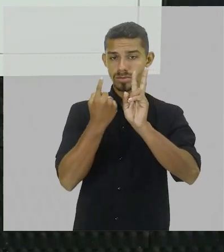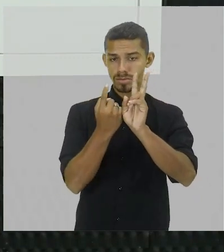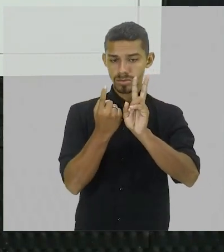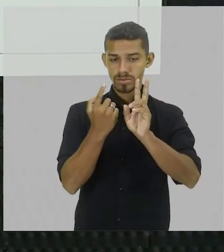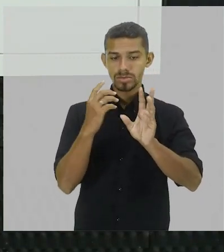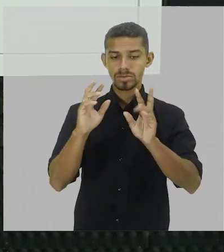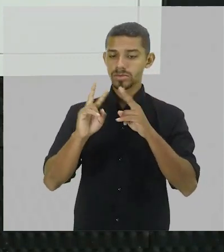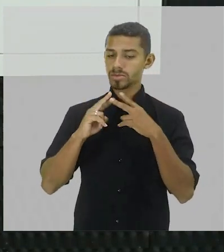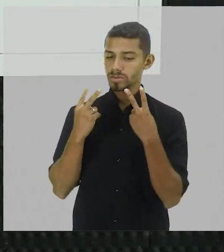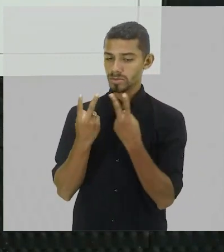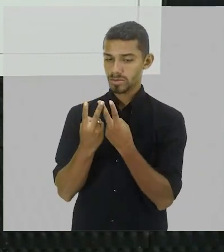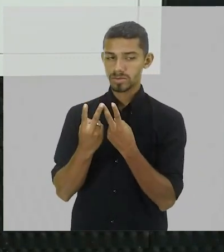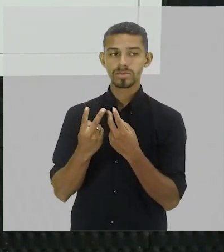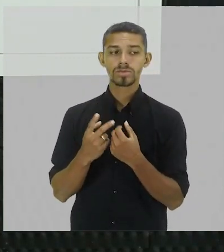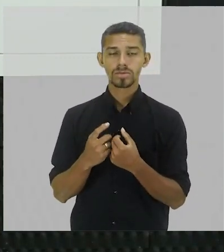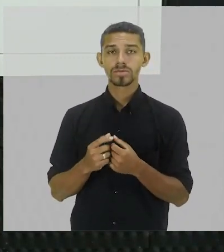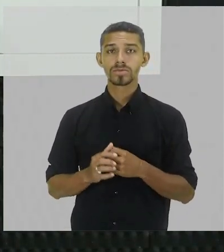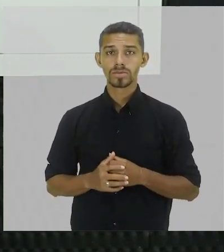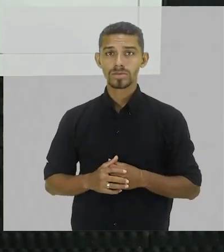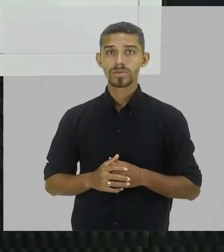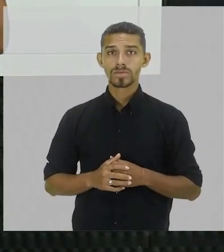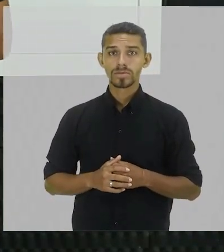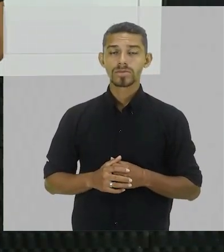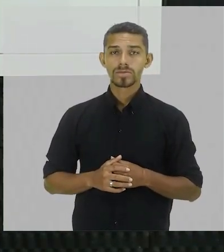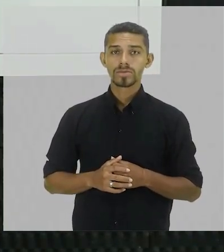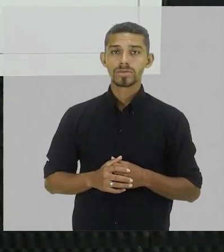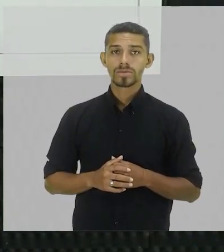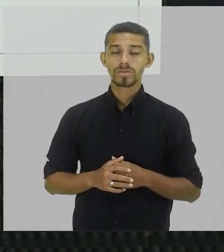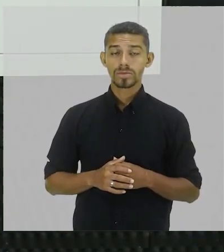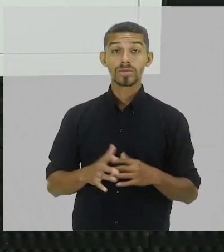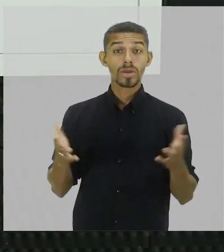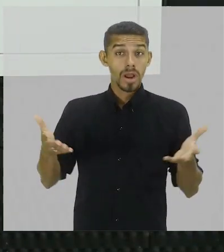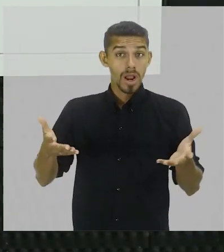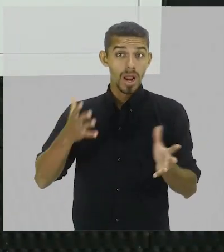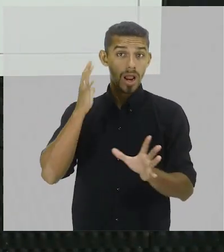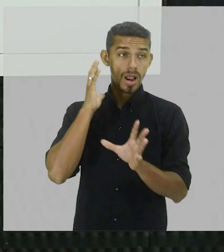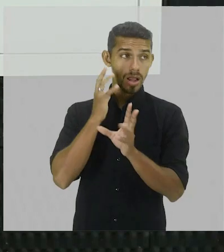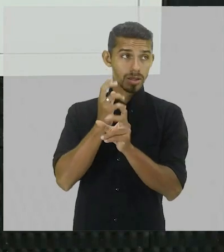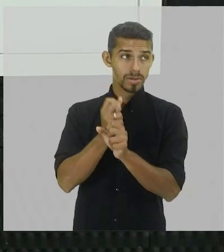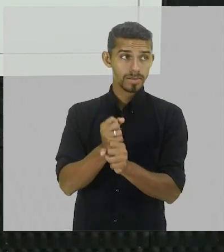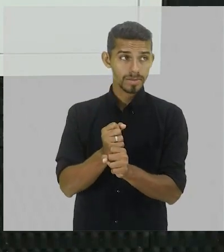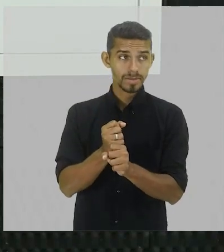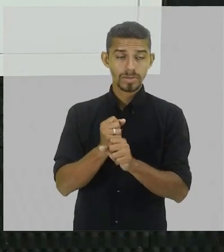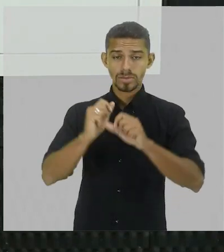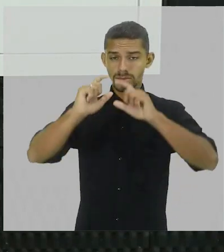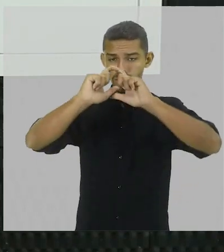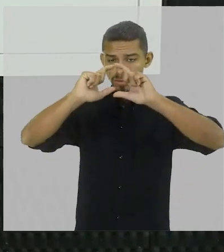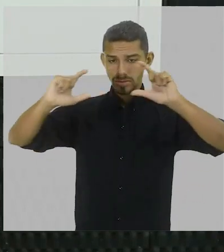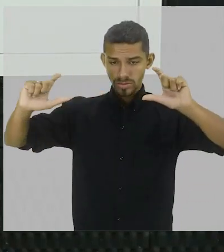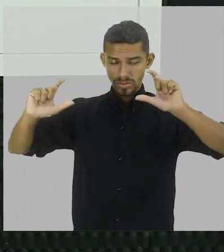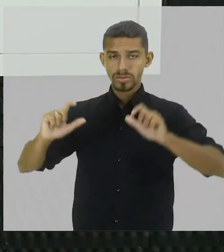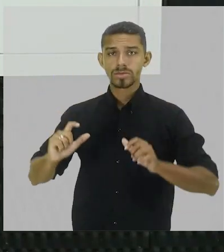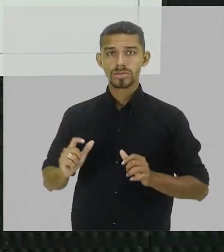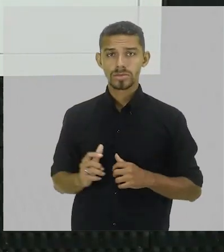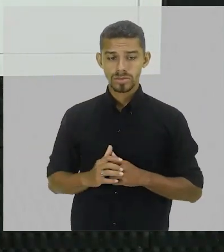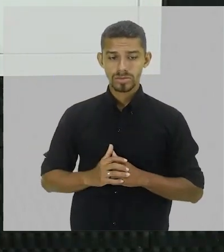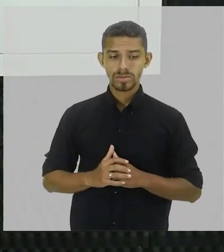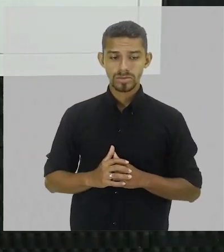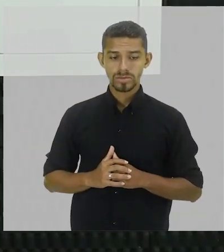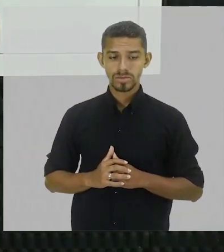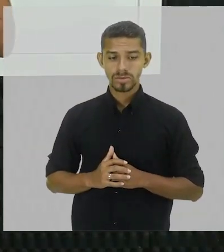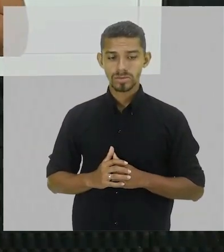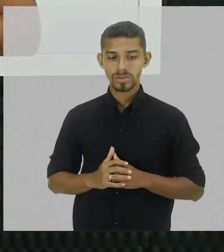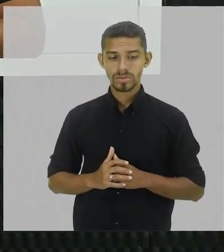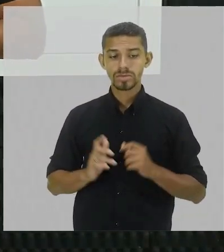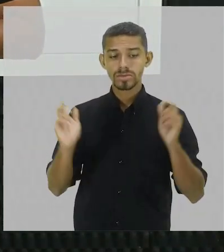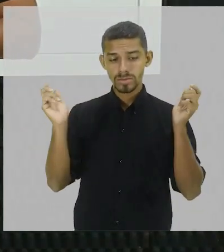total da minha pirâmide toda. Agora, turma, eu vou calcular o volume dessa pirâmidezinha aqui de cima. Porque